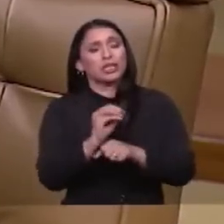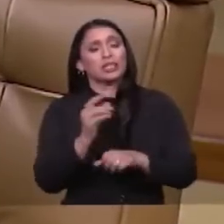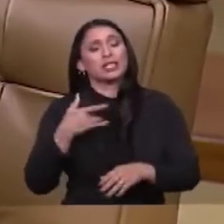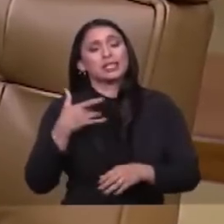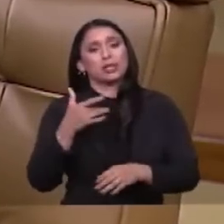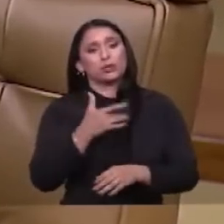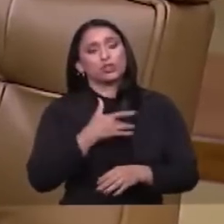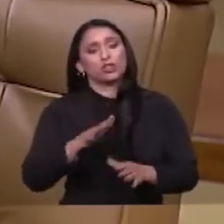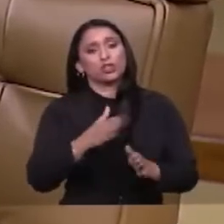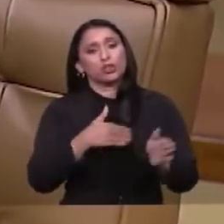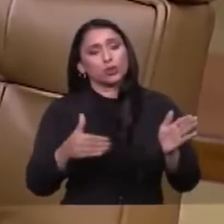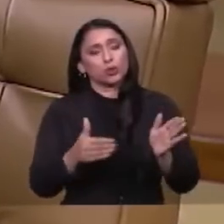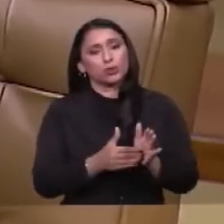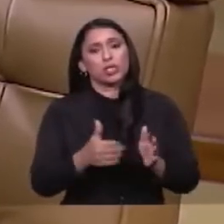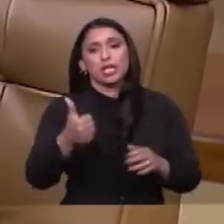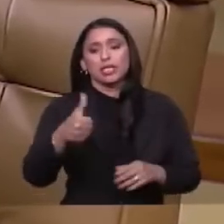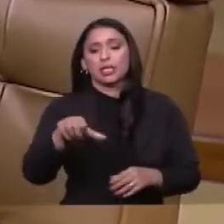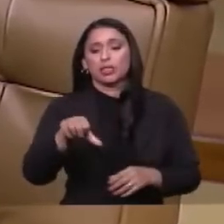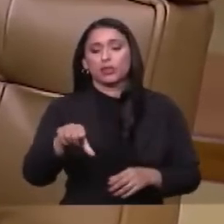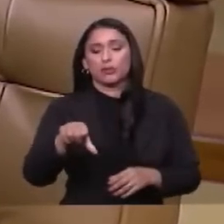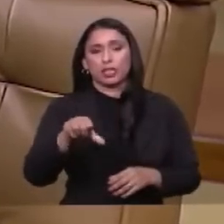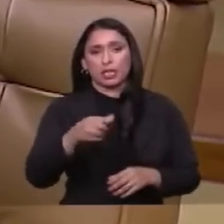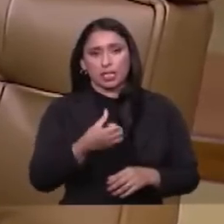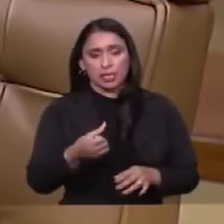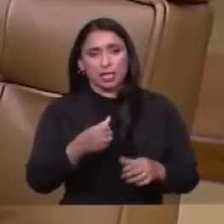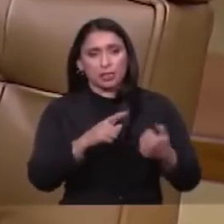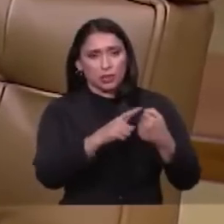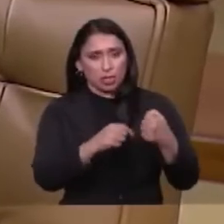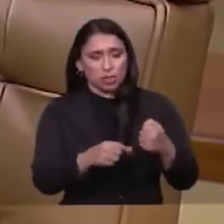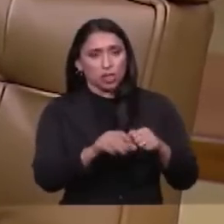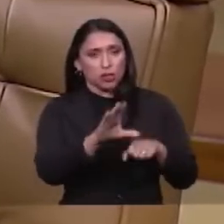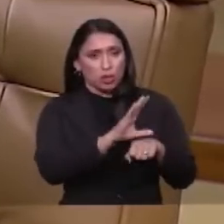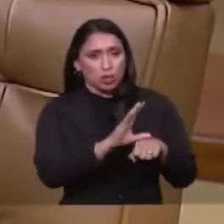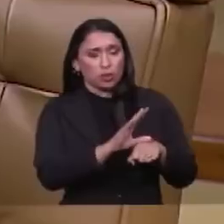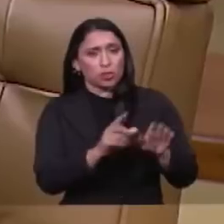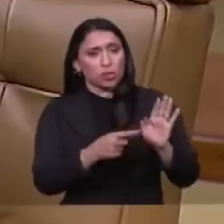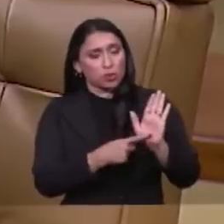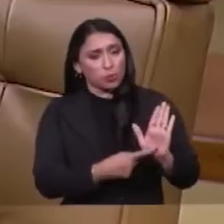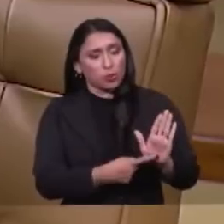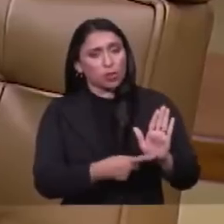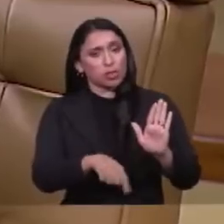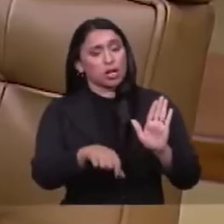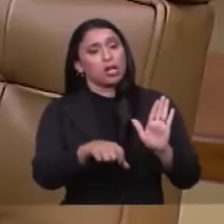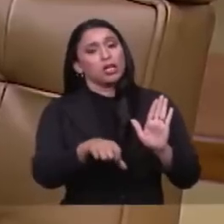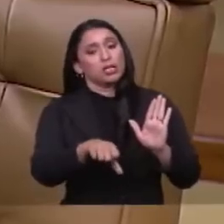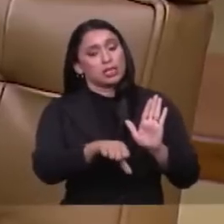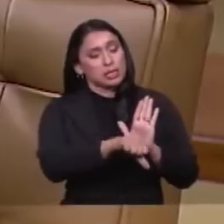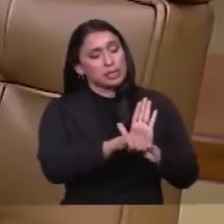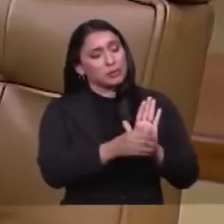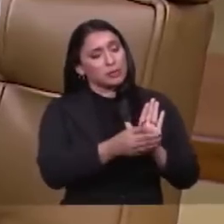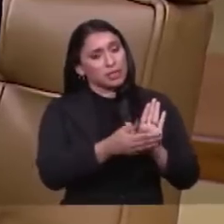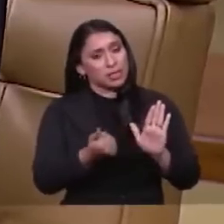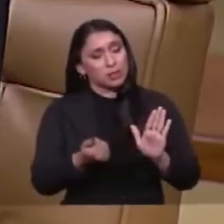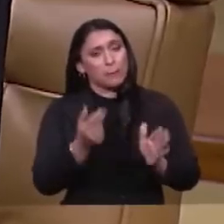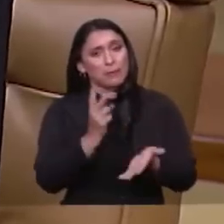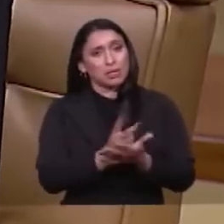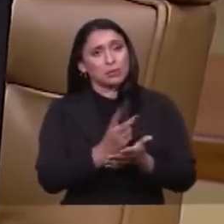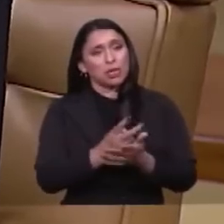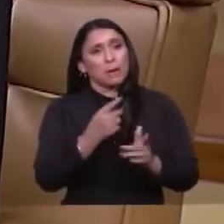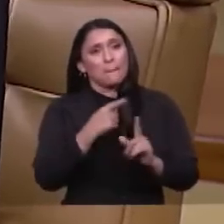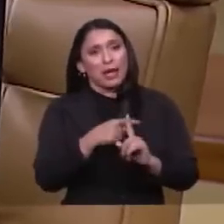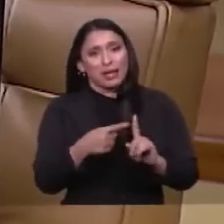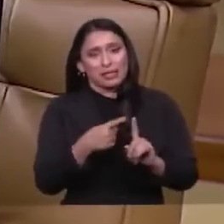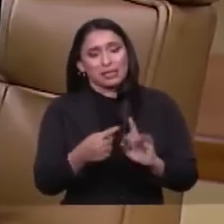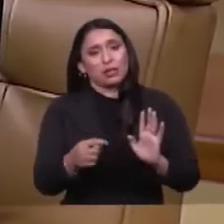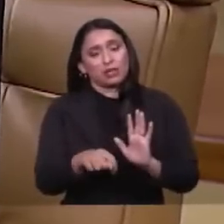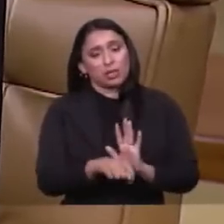como previsto no artigo 196 da Constituição da República, a descriminalização, ainda que parcial, das drogas poderá